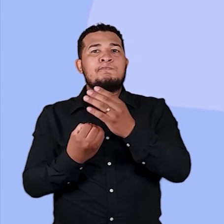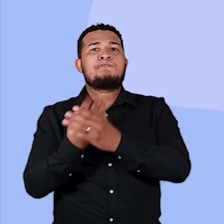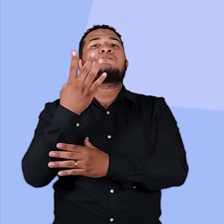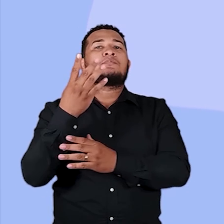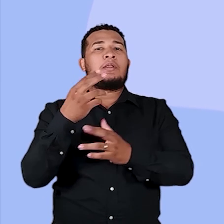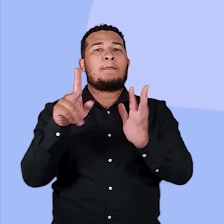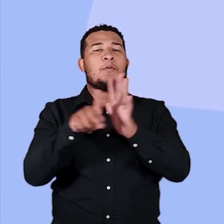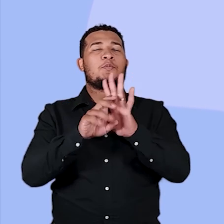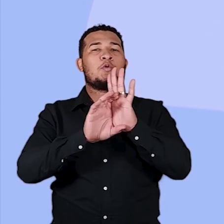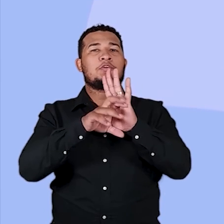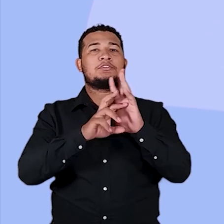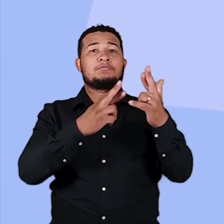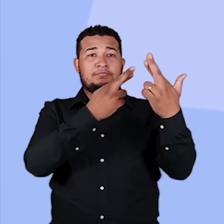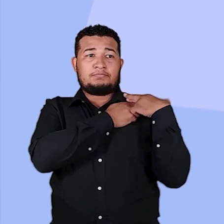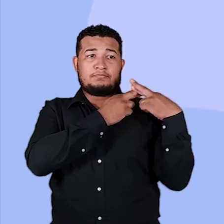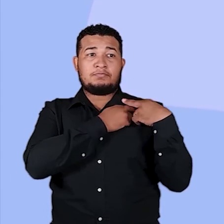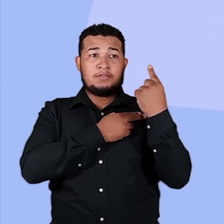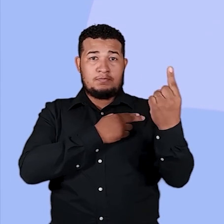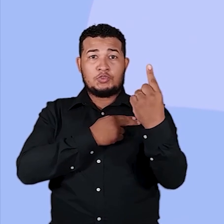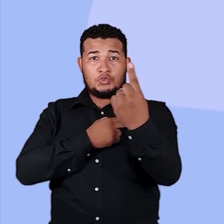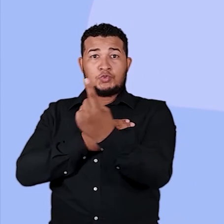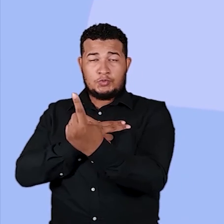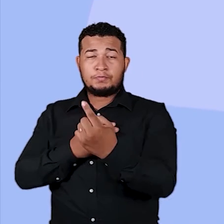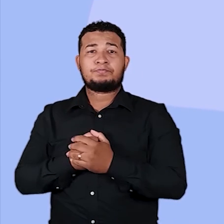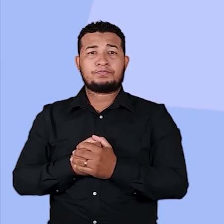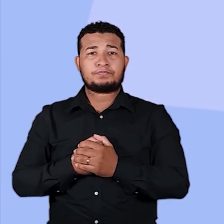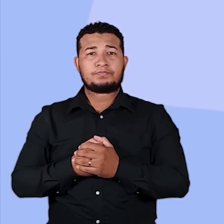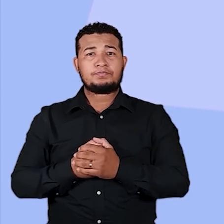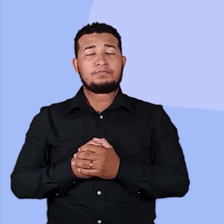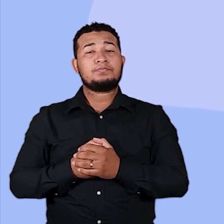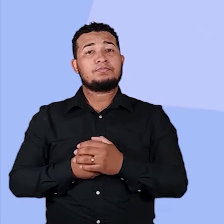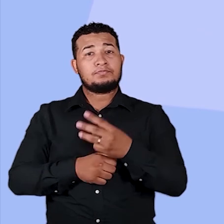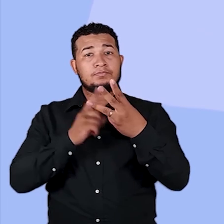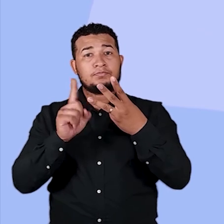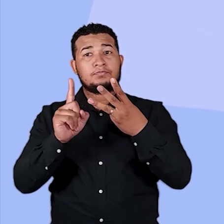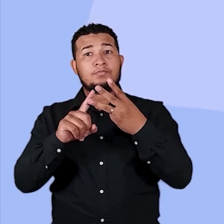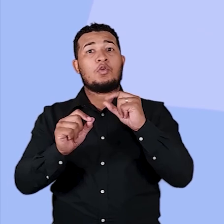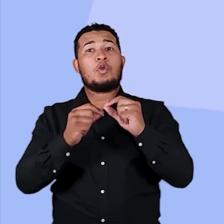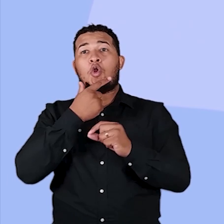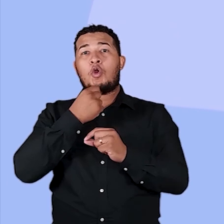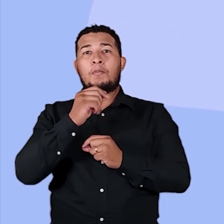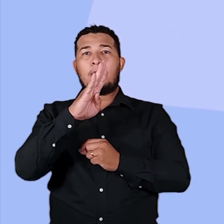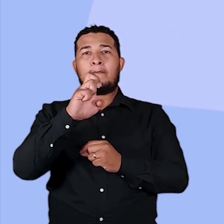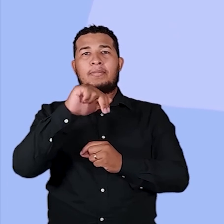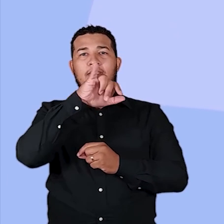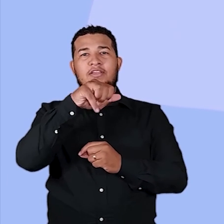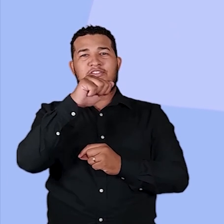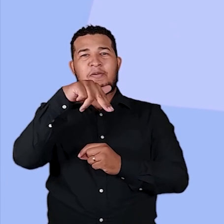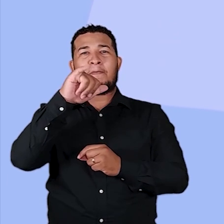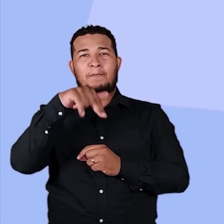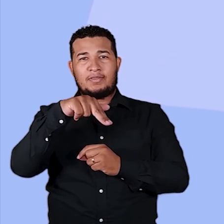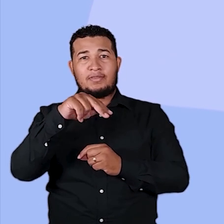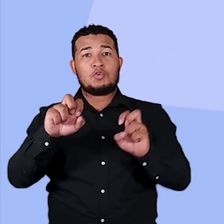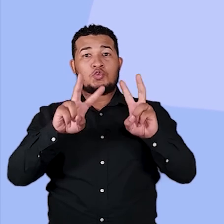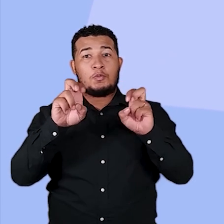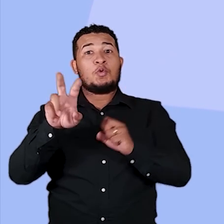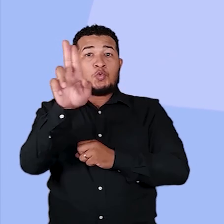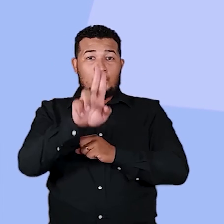de responsabilidade pessoal, nós vimos a teoria do Jeremy Bentham